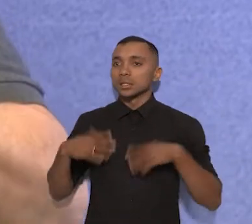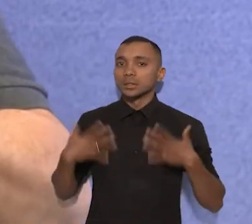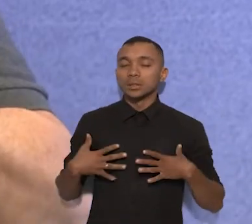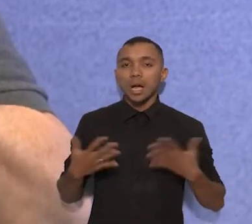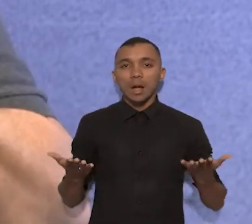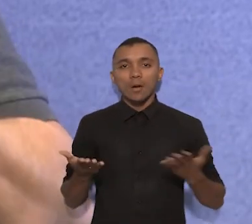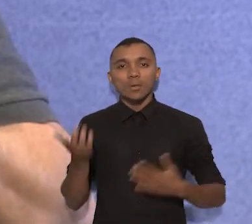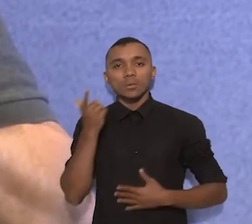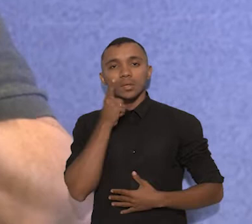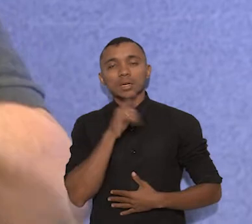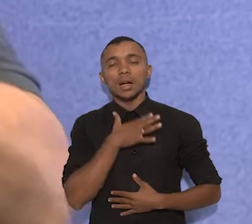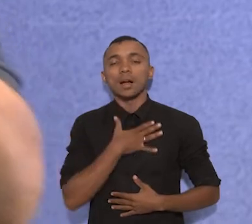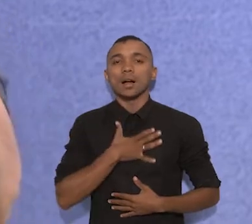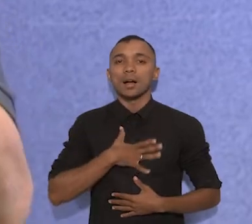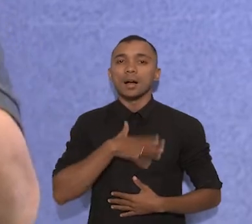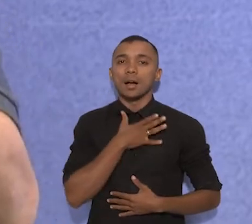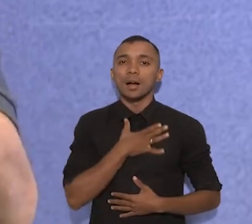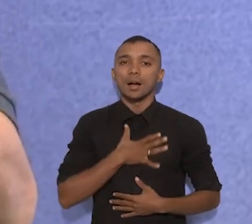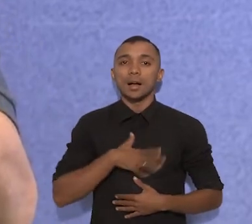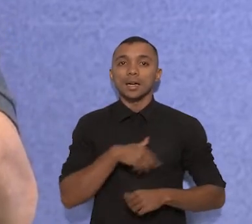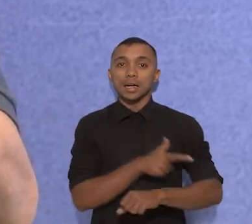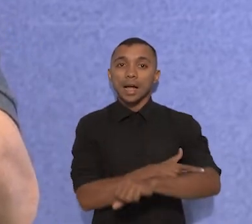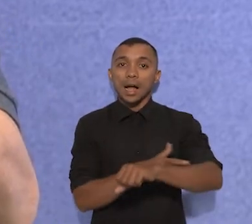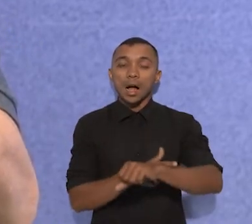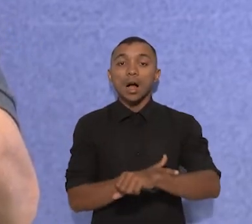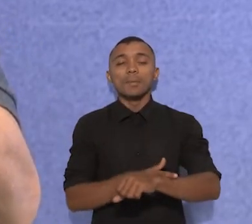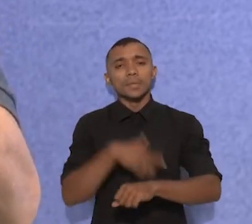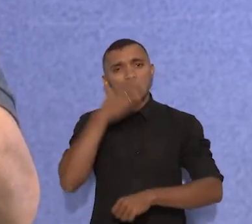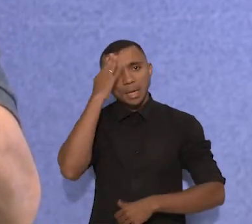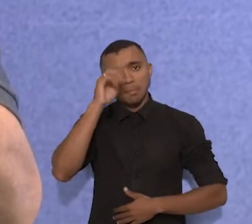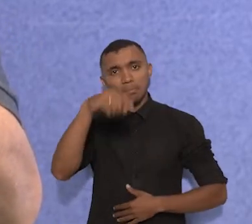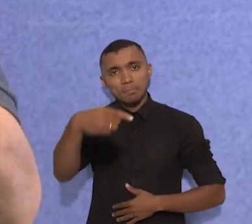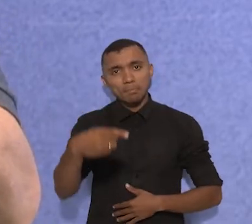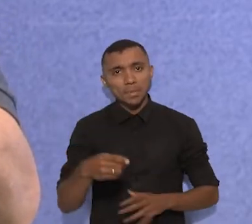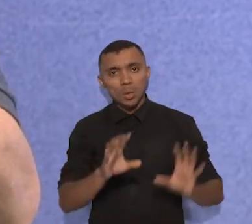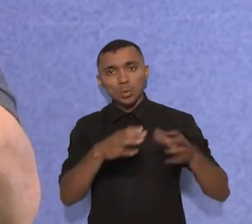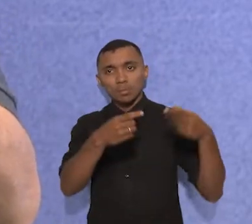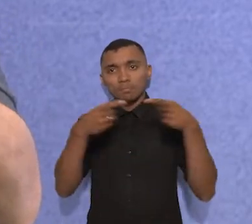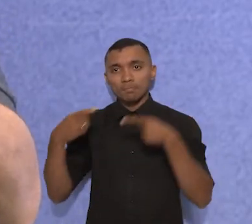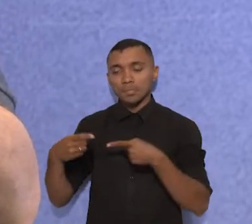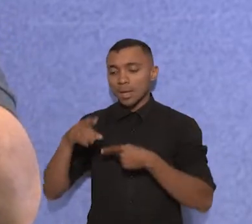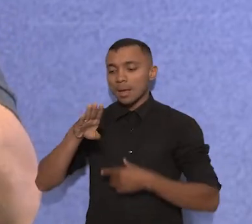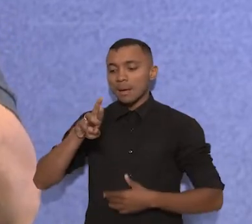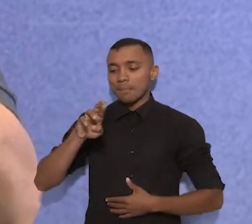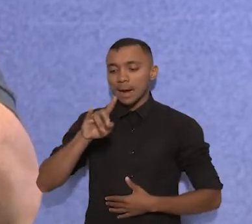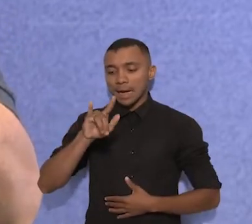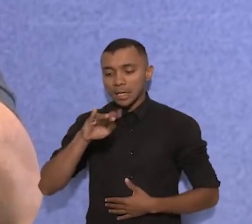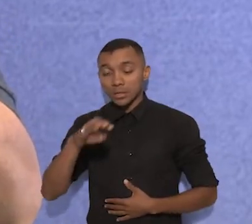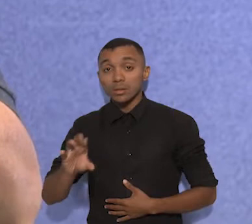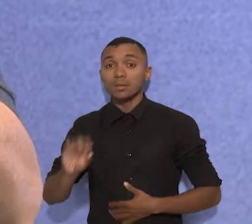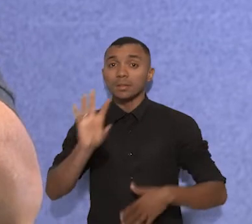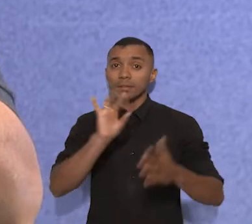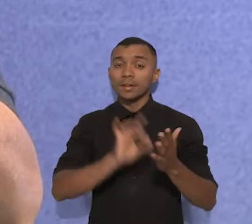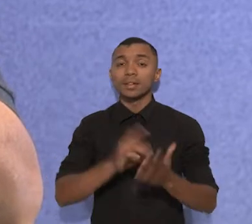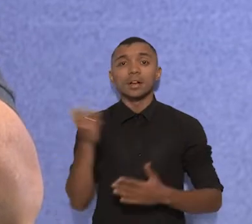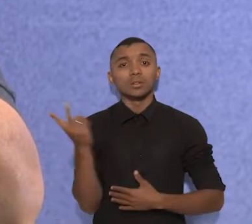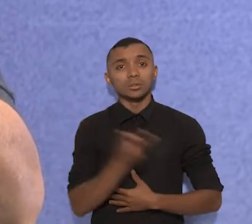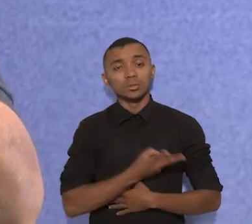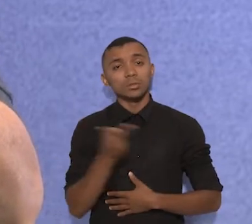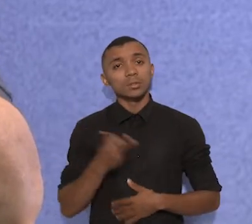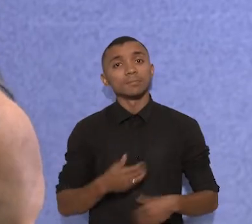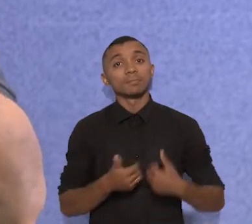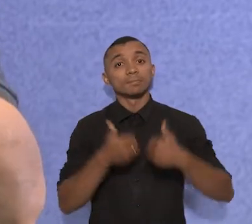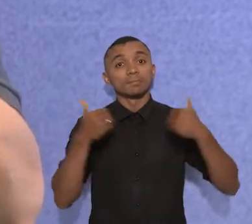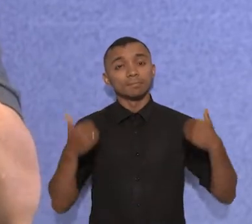vai ter a calma necessária. Tem um jogo complicado contra o Bragantino, mas são parelhos, são dois times parelhos. Né?